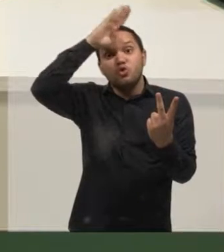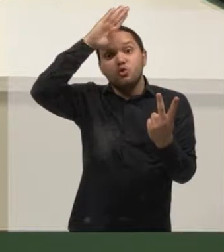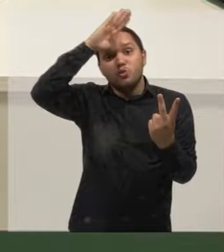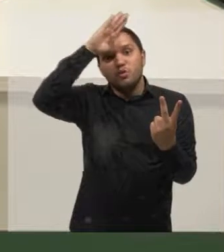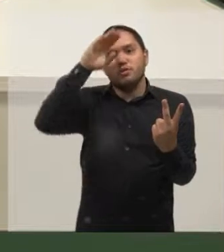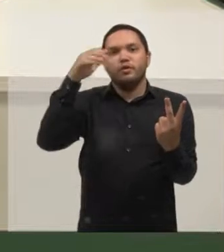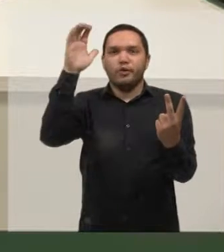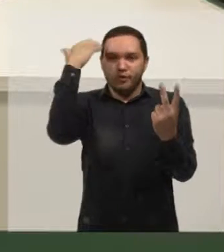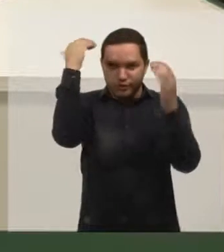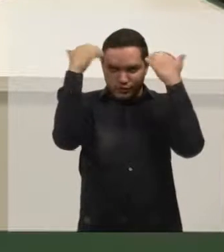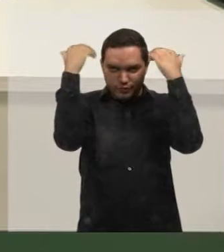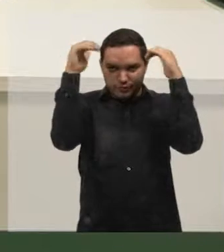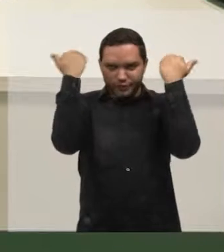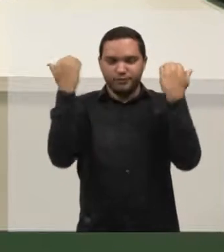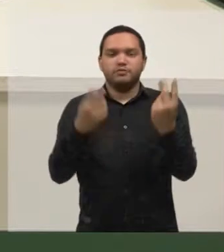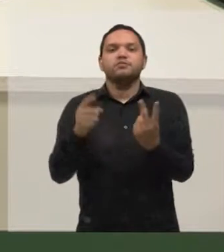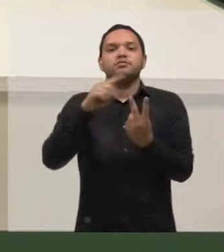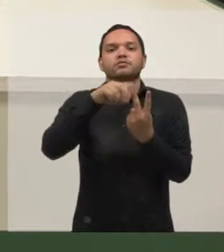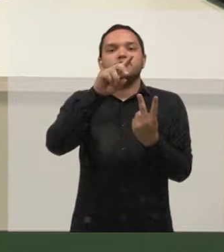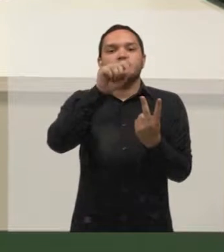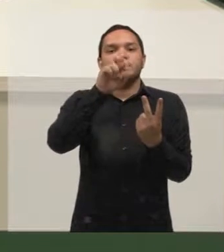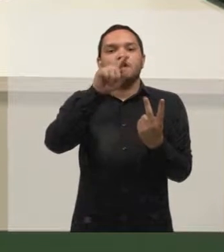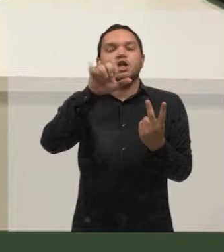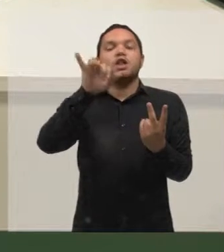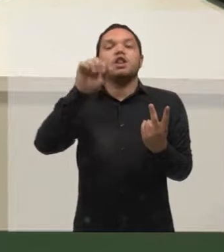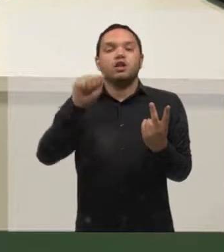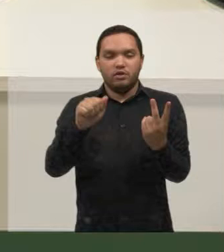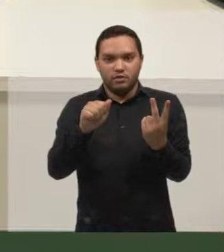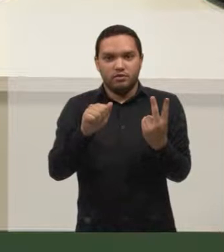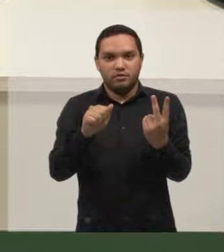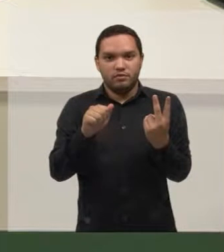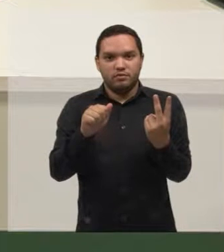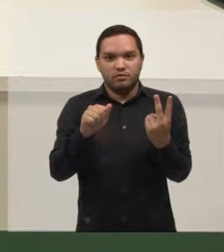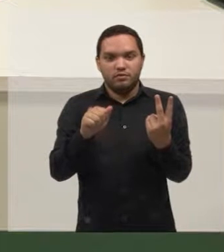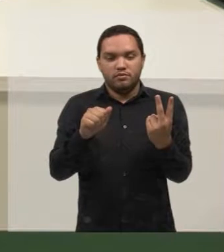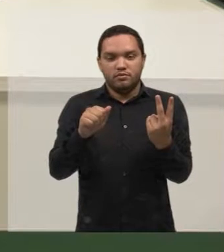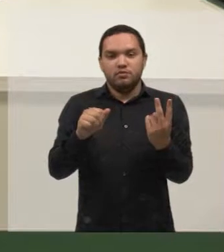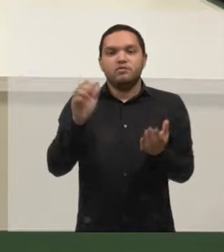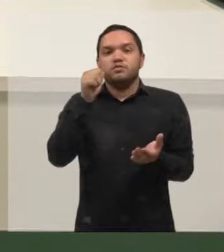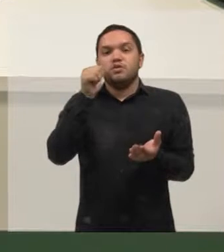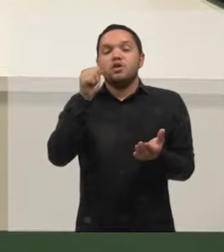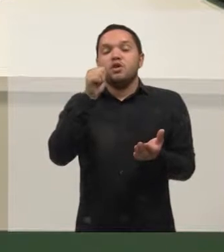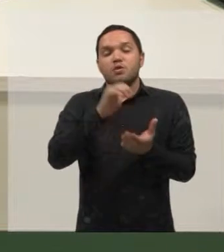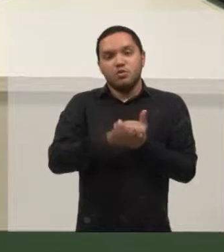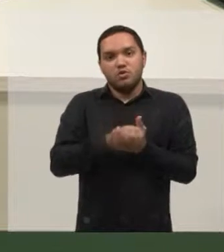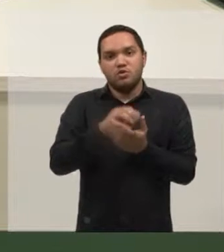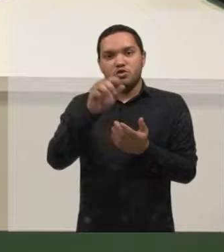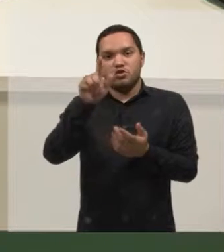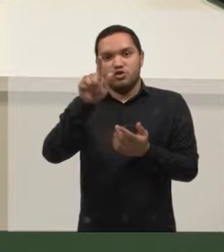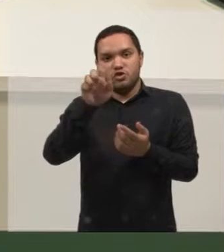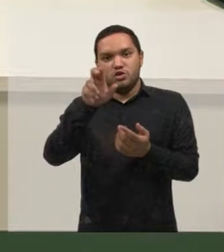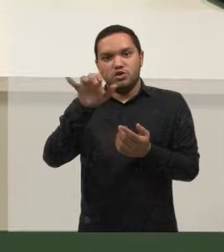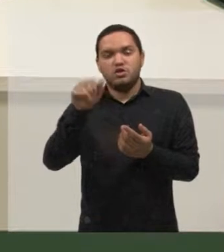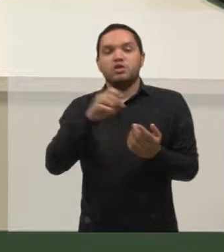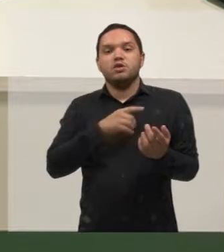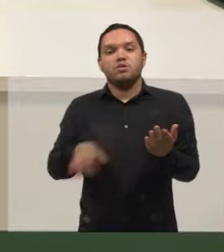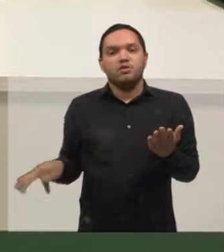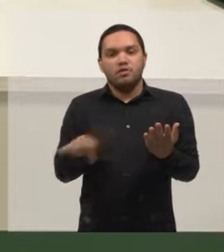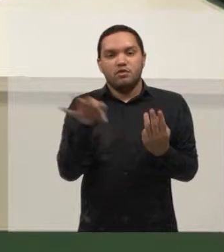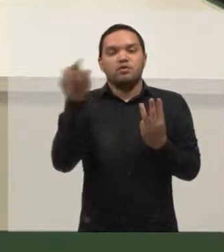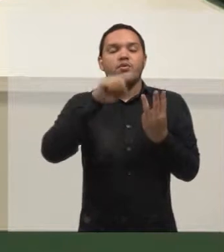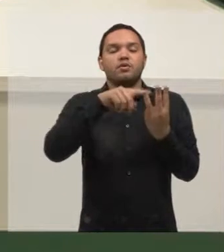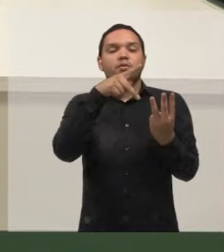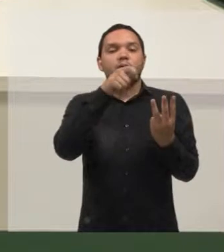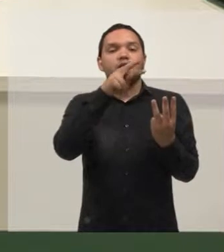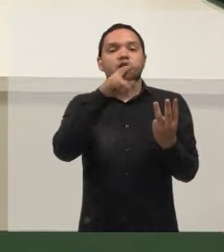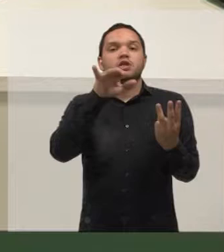Eunício. Aderlane Noronha. O Genesias. Esposa de Genesias Noronha, deputado federal.